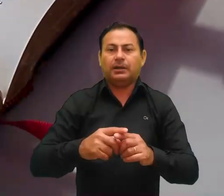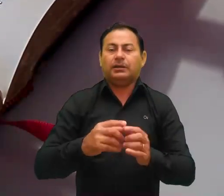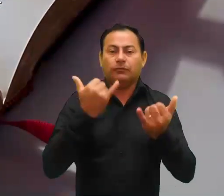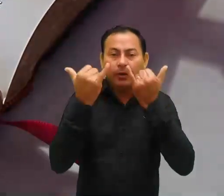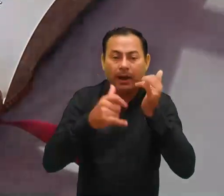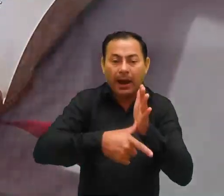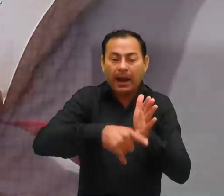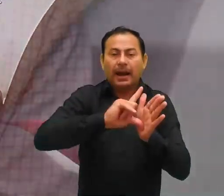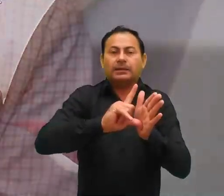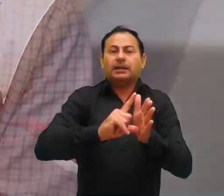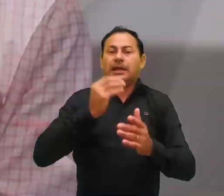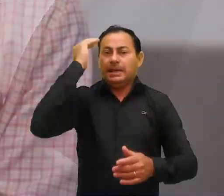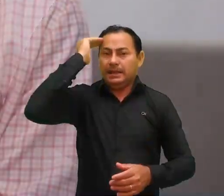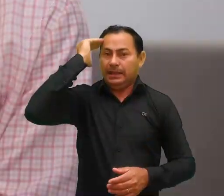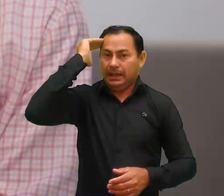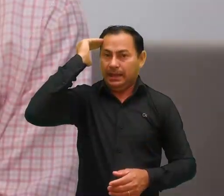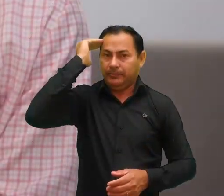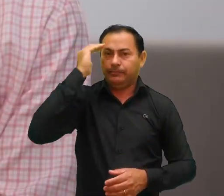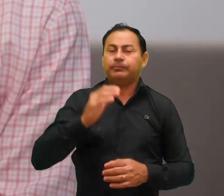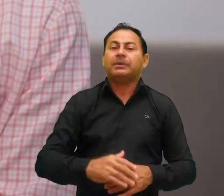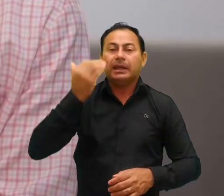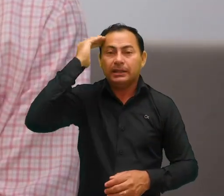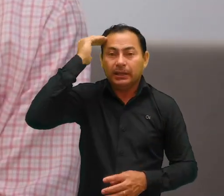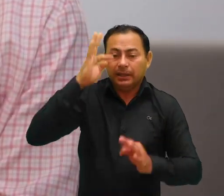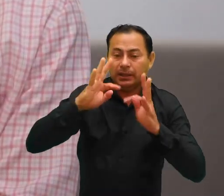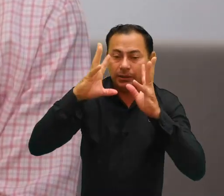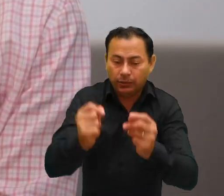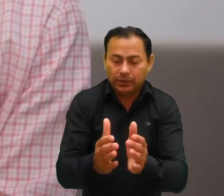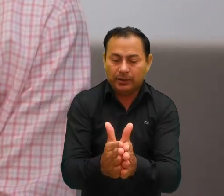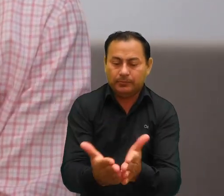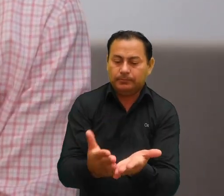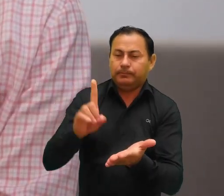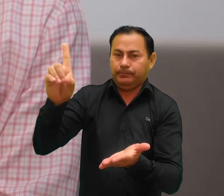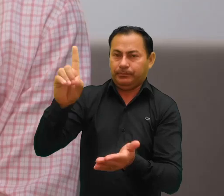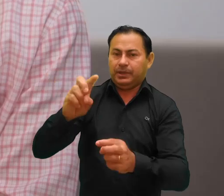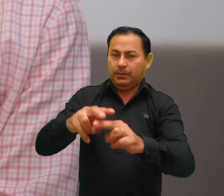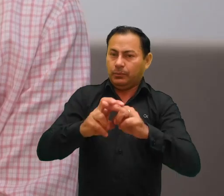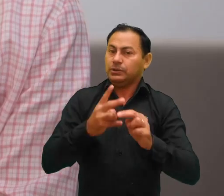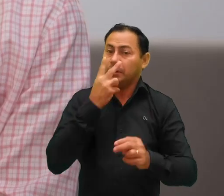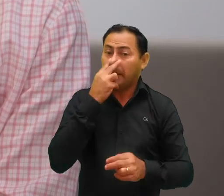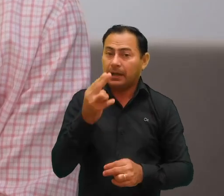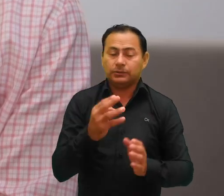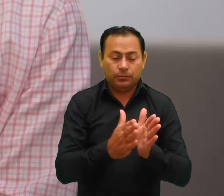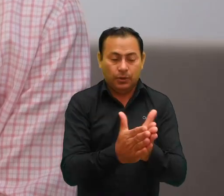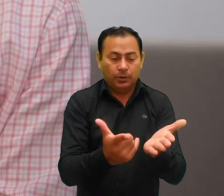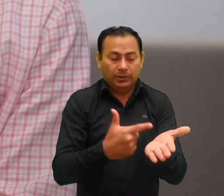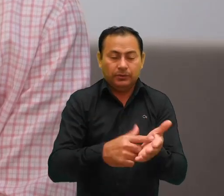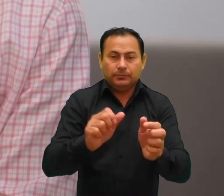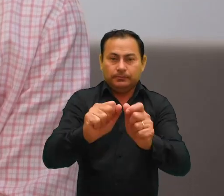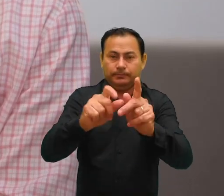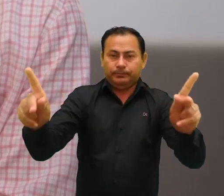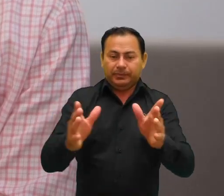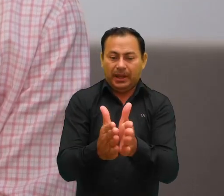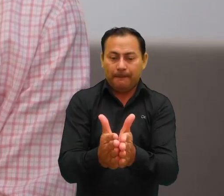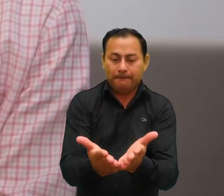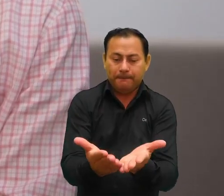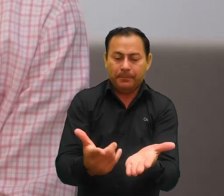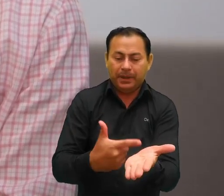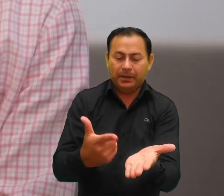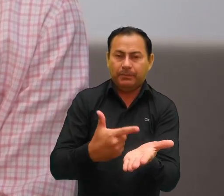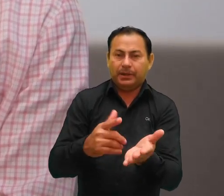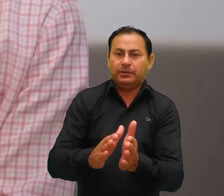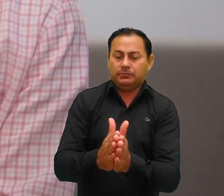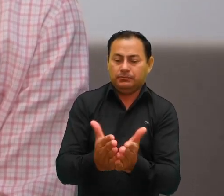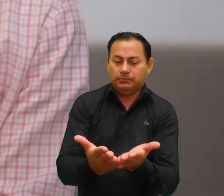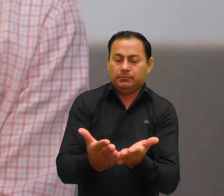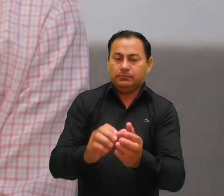porque o pré-requisito básico para entendê-los é entender toda a Bíblia. Por isso acho que a posição do livro do Apocalipse na Bíblia